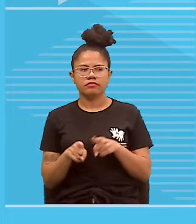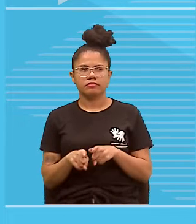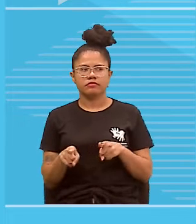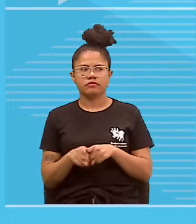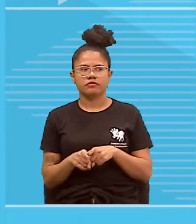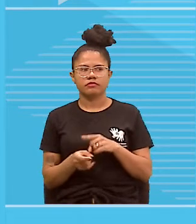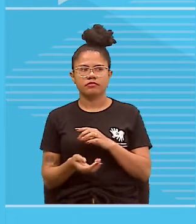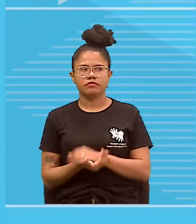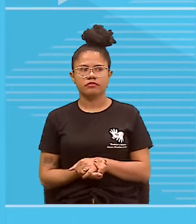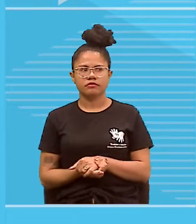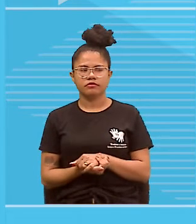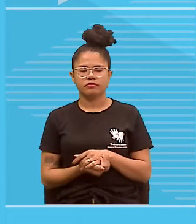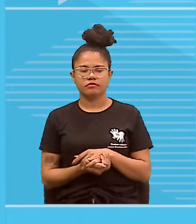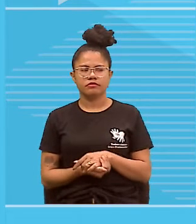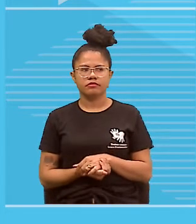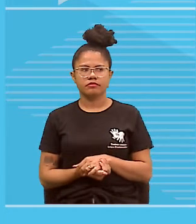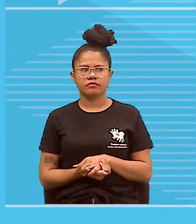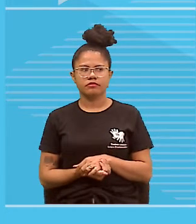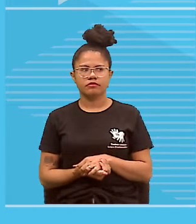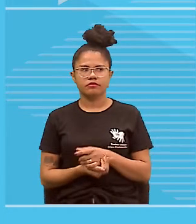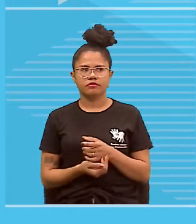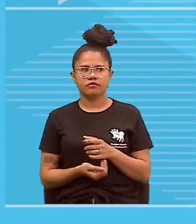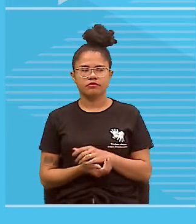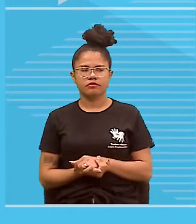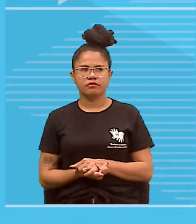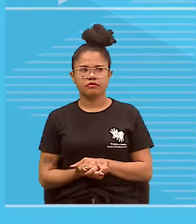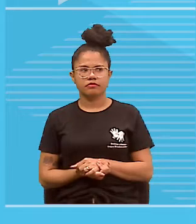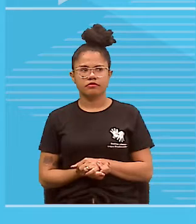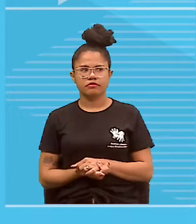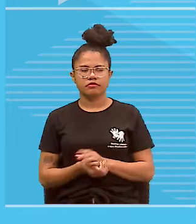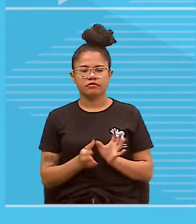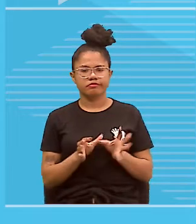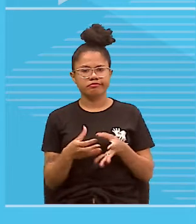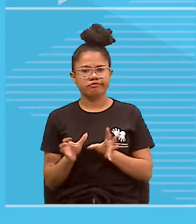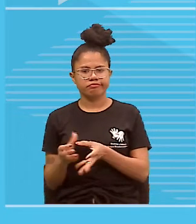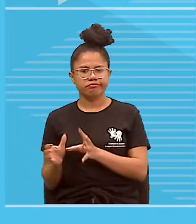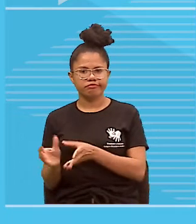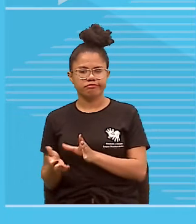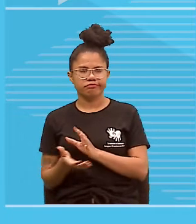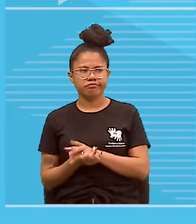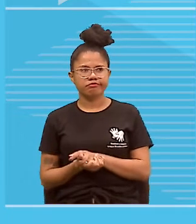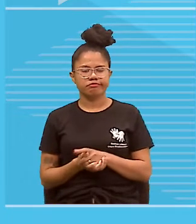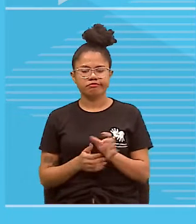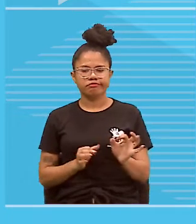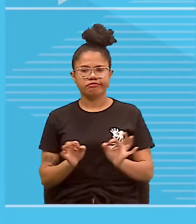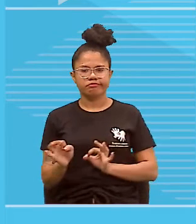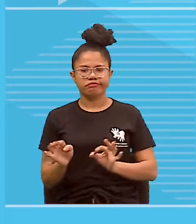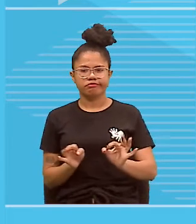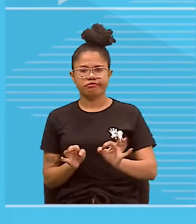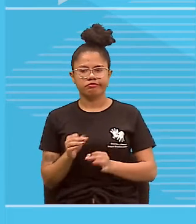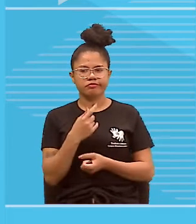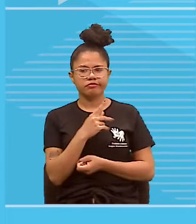diferentes esses espécies né então a ordem dos primatas